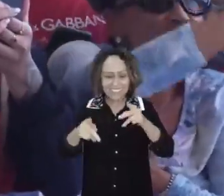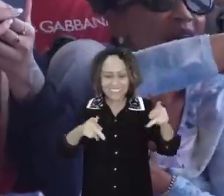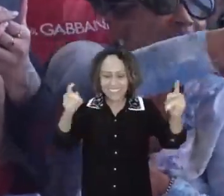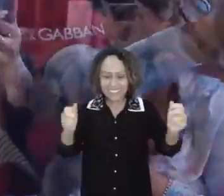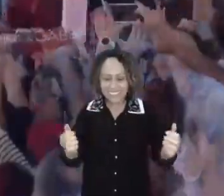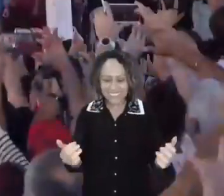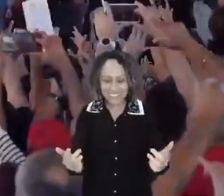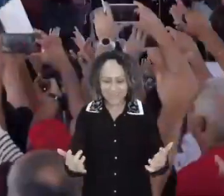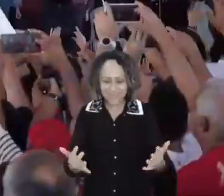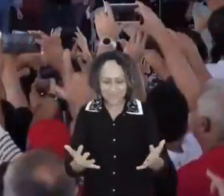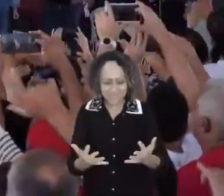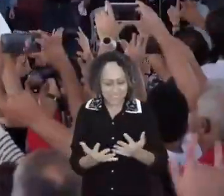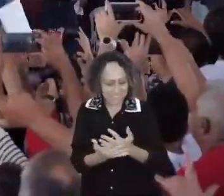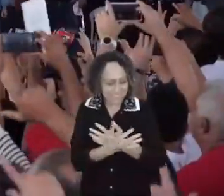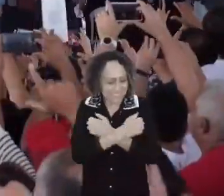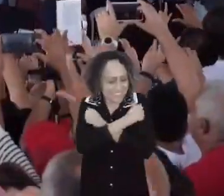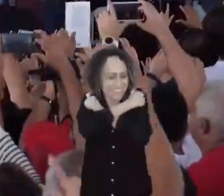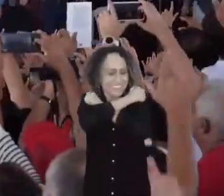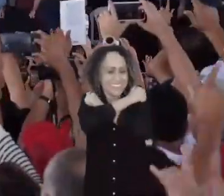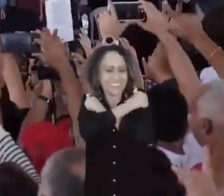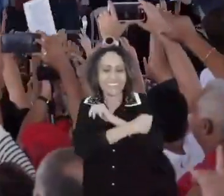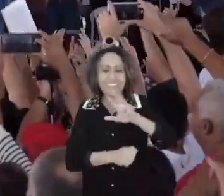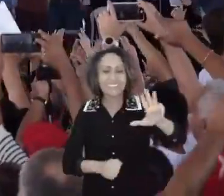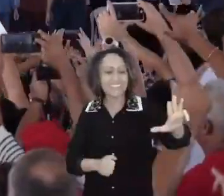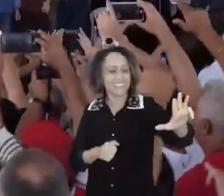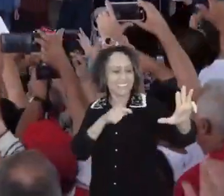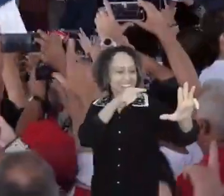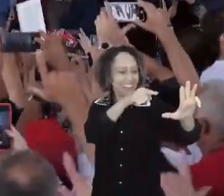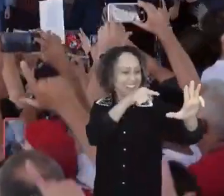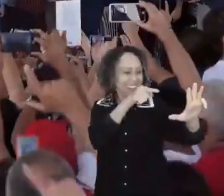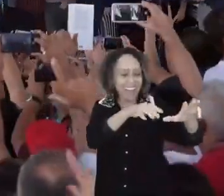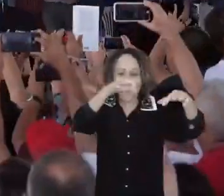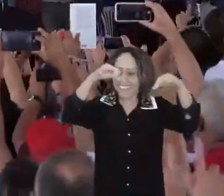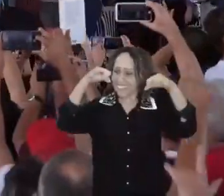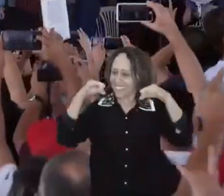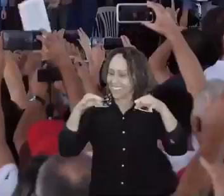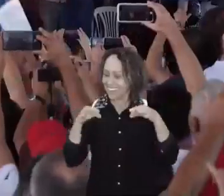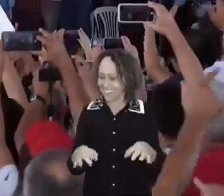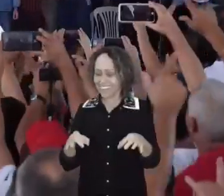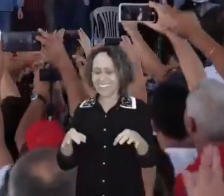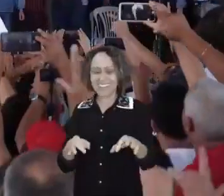lá, com dignidade.